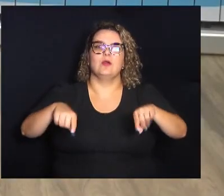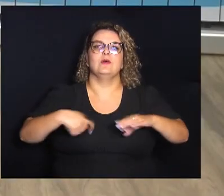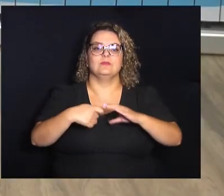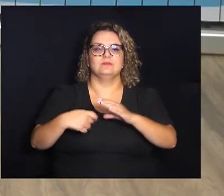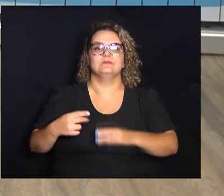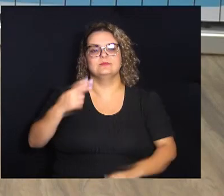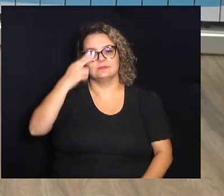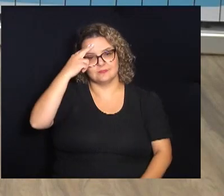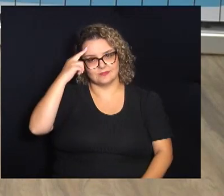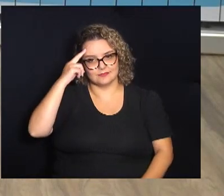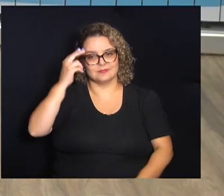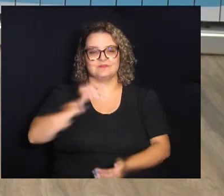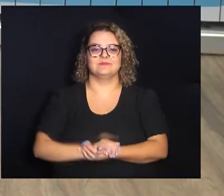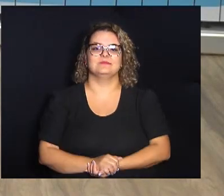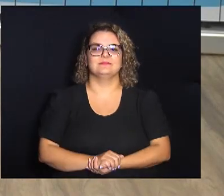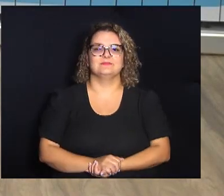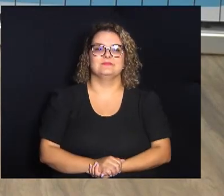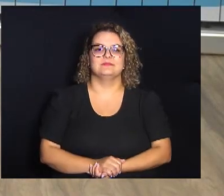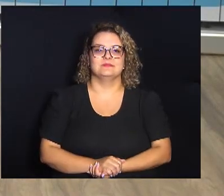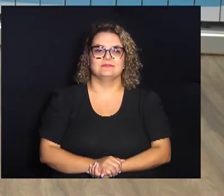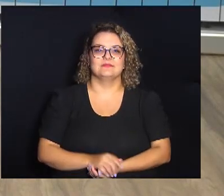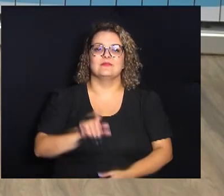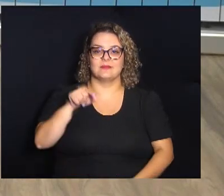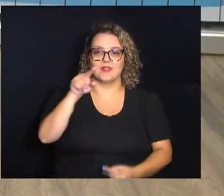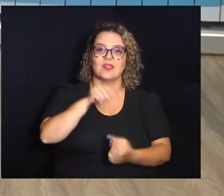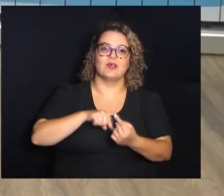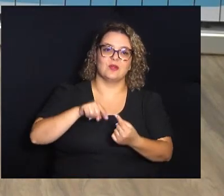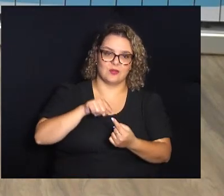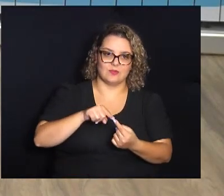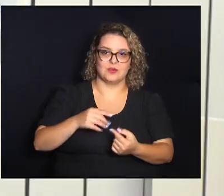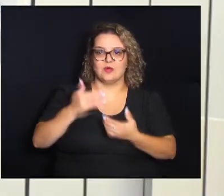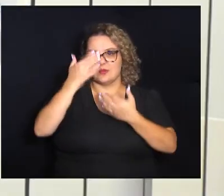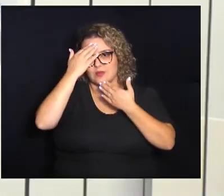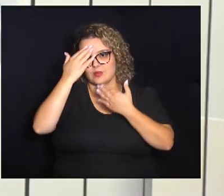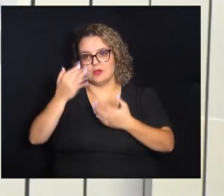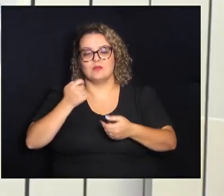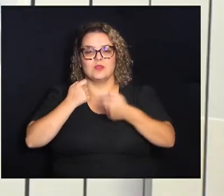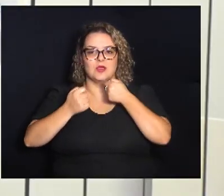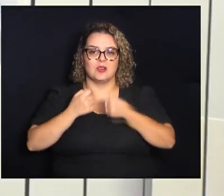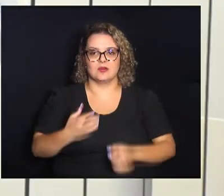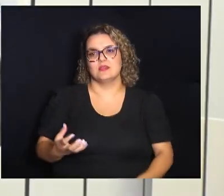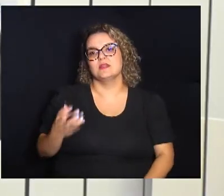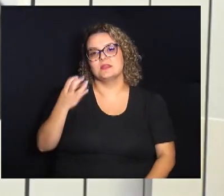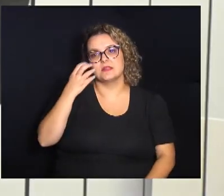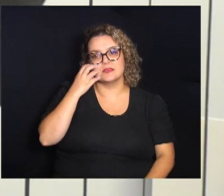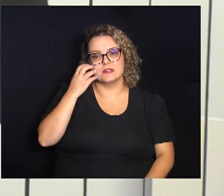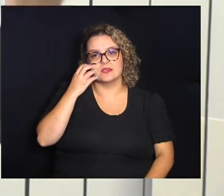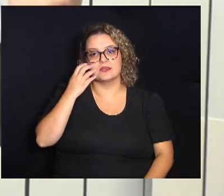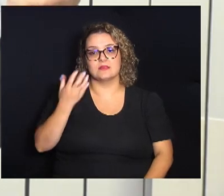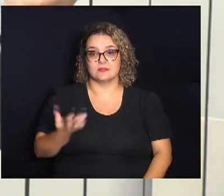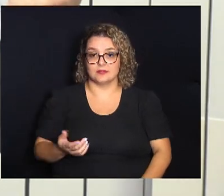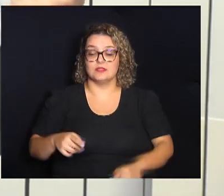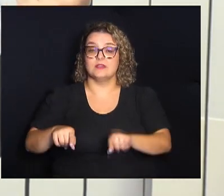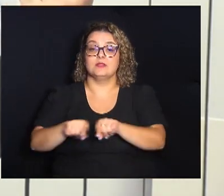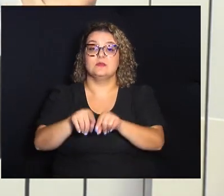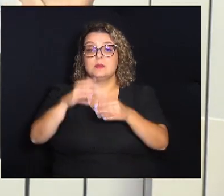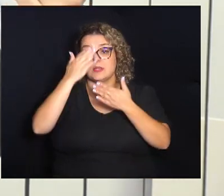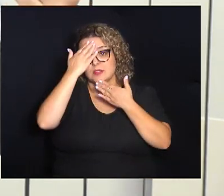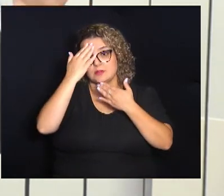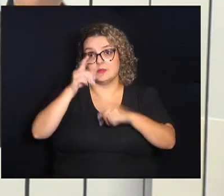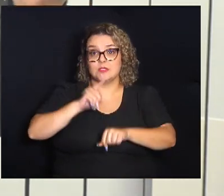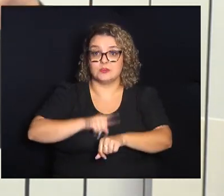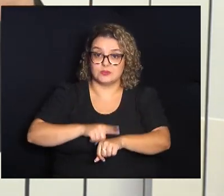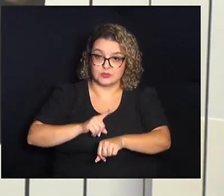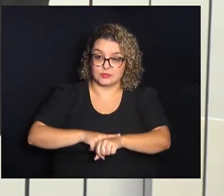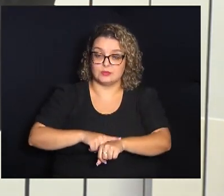Gabriel Castro. Esse é o objetivo, né? Muito obrigado ao nosso repórter André Aranha. Também agradeço a